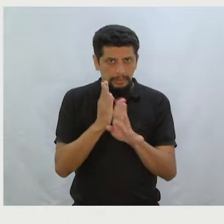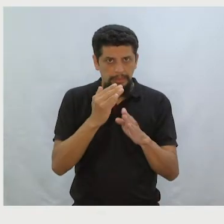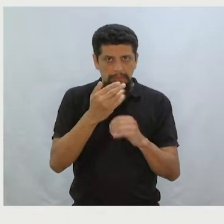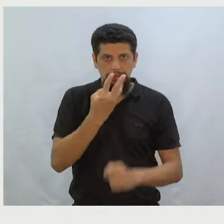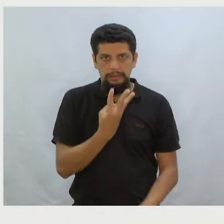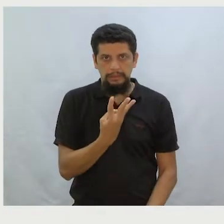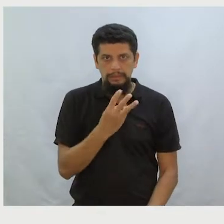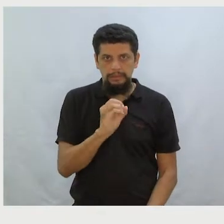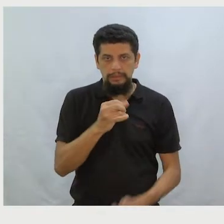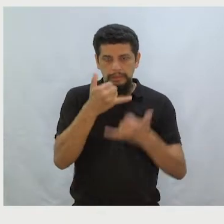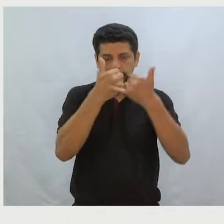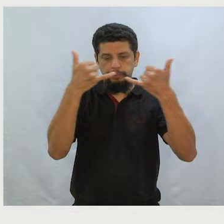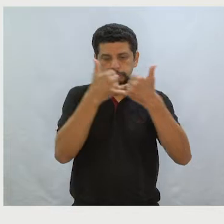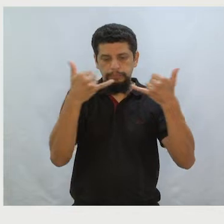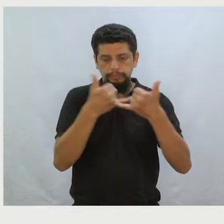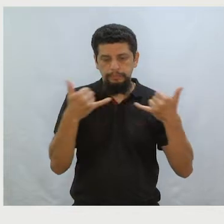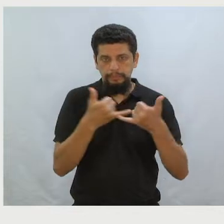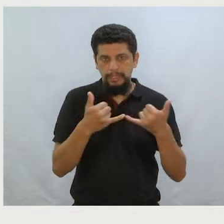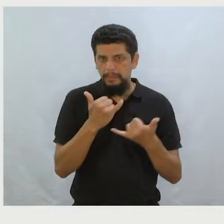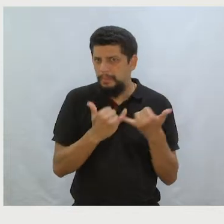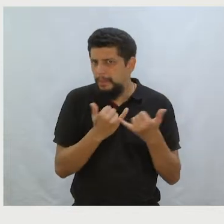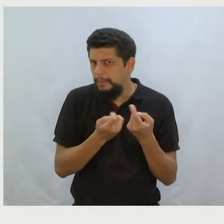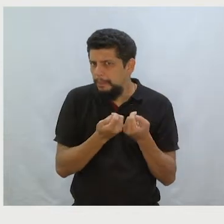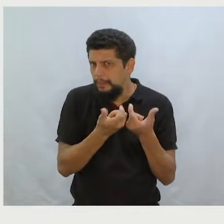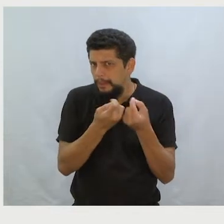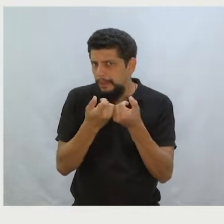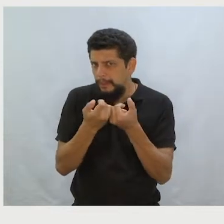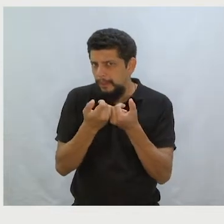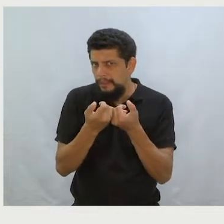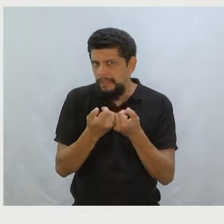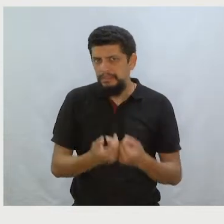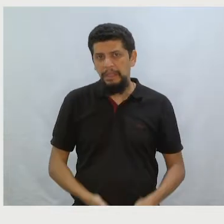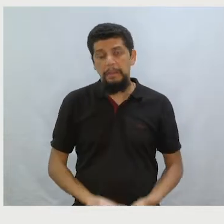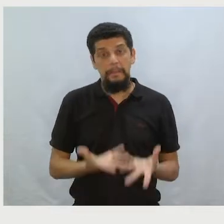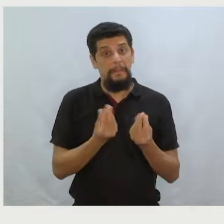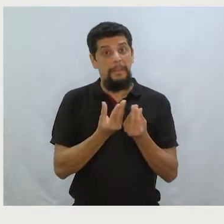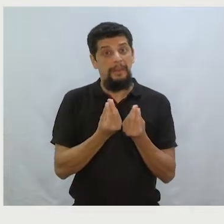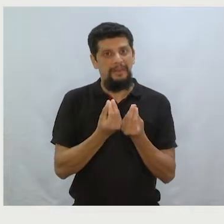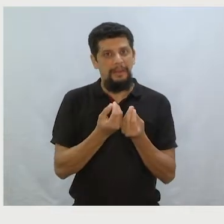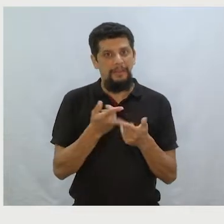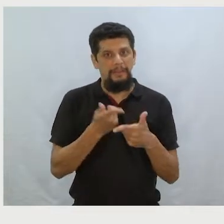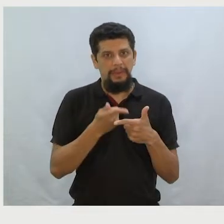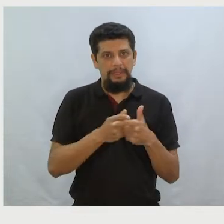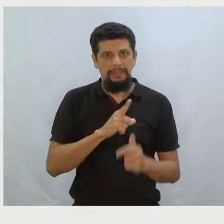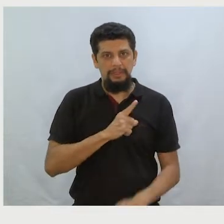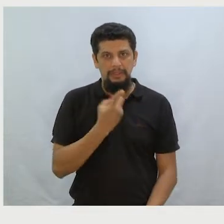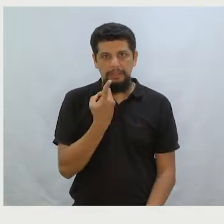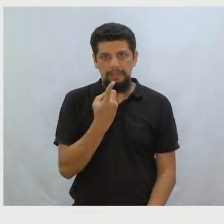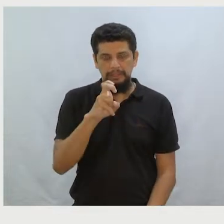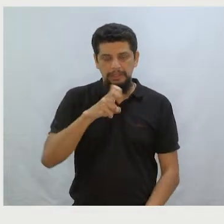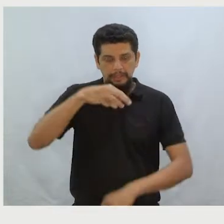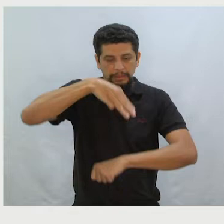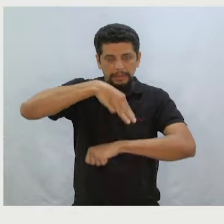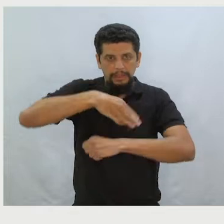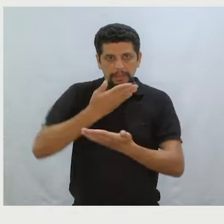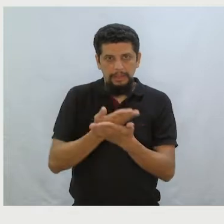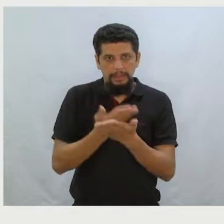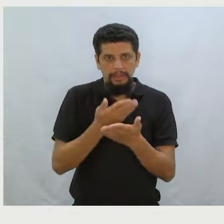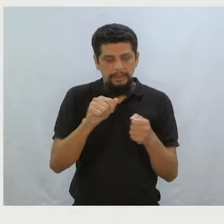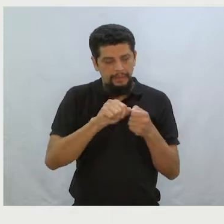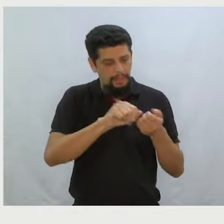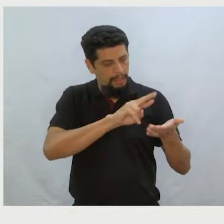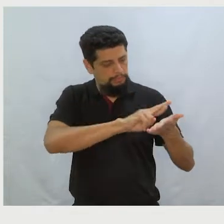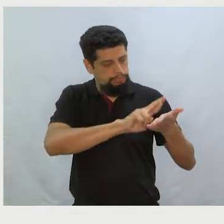30 linhas que pareciam poucas para contar todas as suas férias viram muitas Porque você só tem mais 15 minutos de aula para